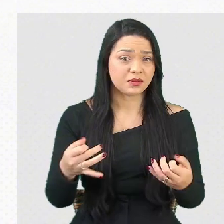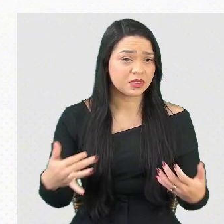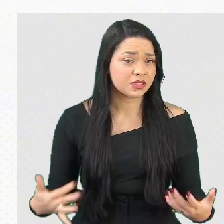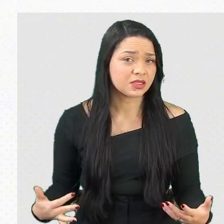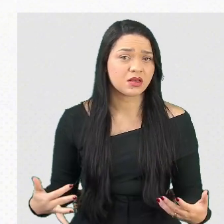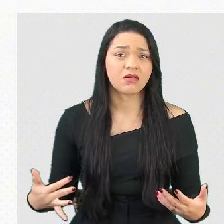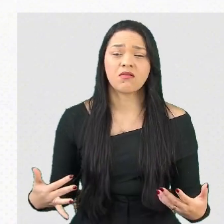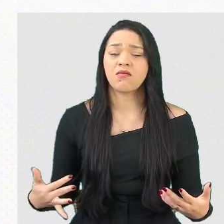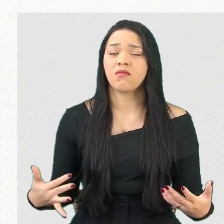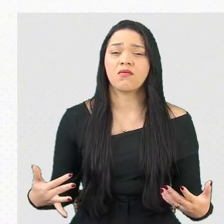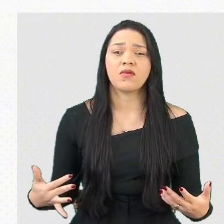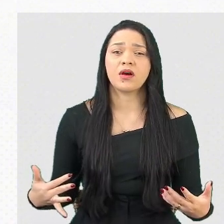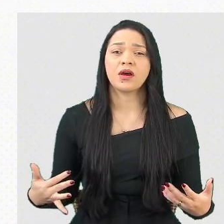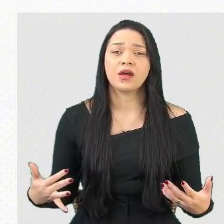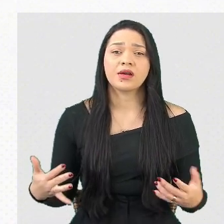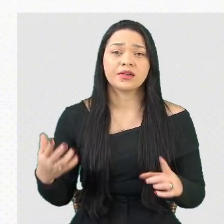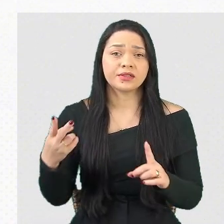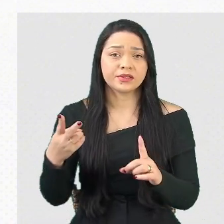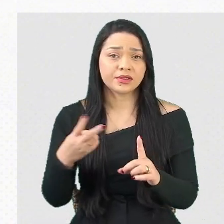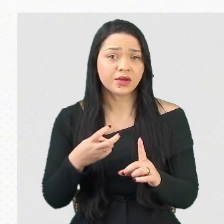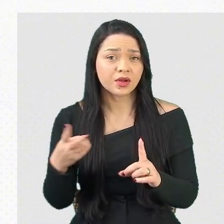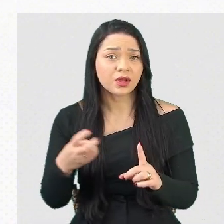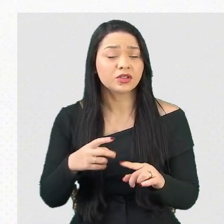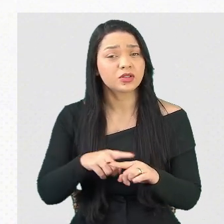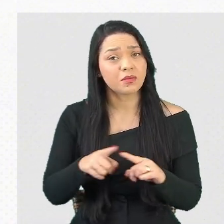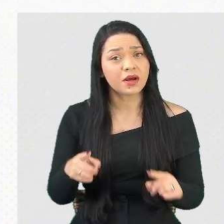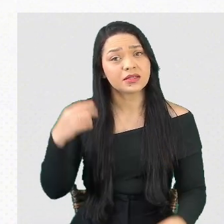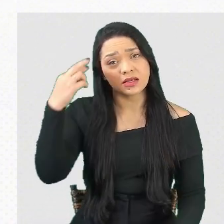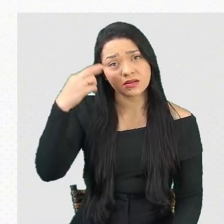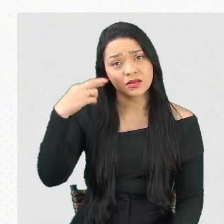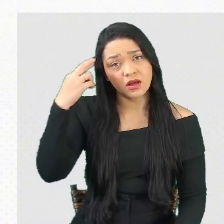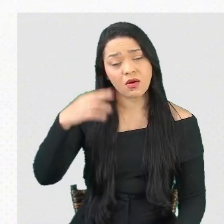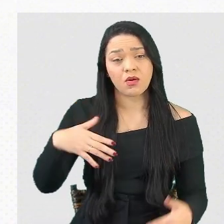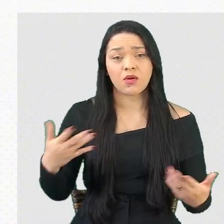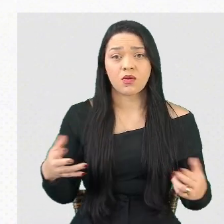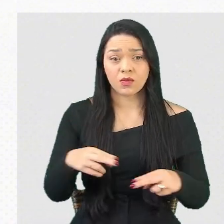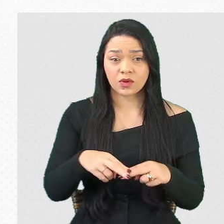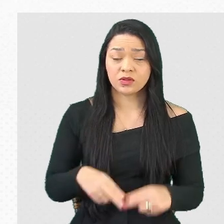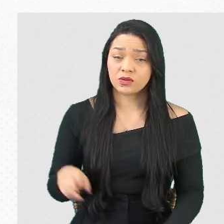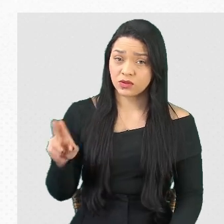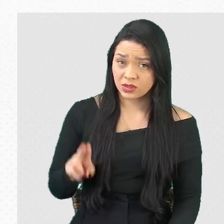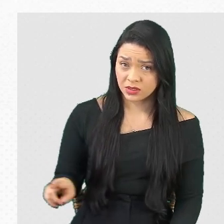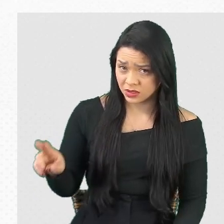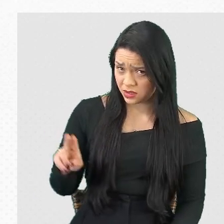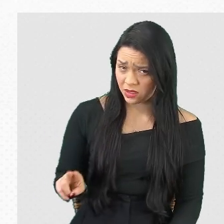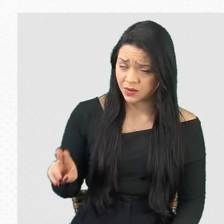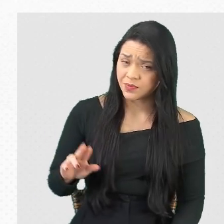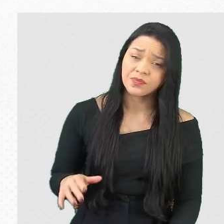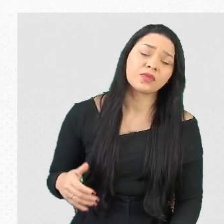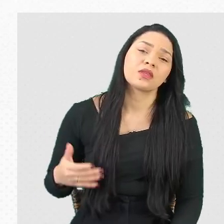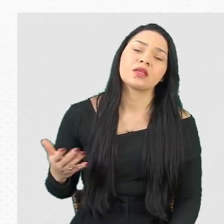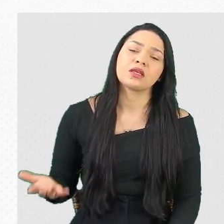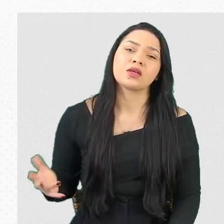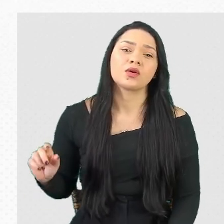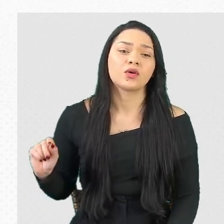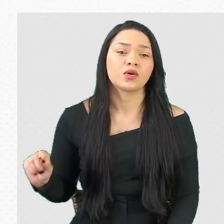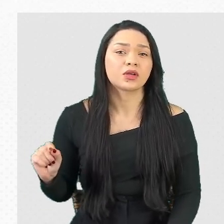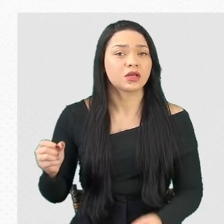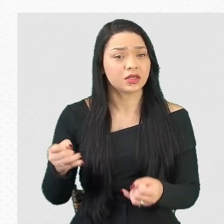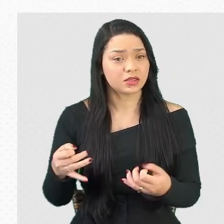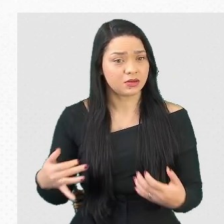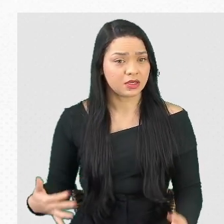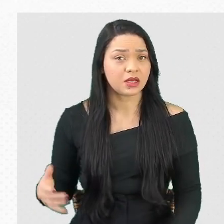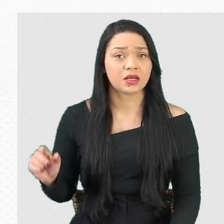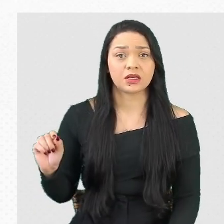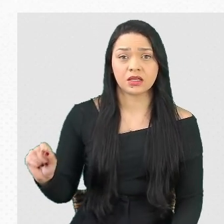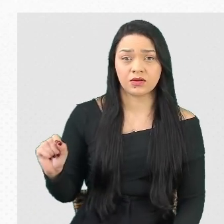teológica, mas sim uma explicação racional. Então, por isso eles vão utilizar da razão. E, por isso, vão dizer que eles